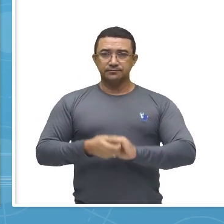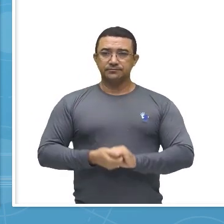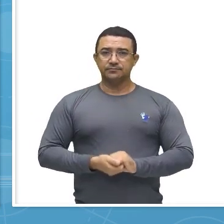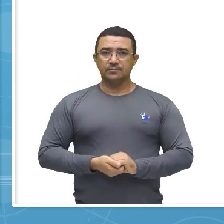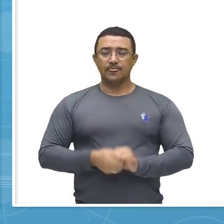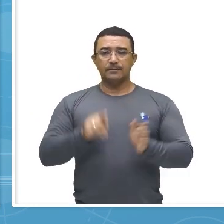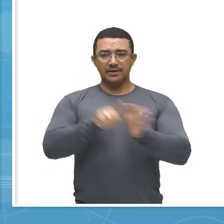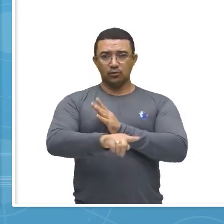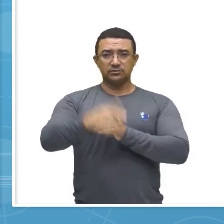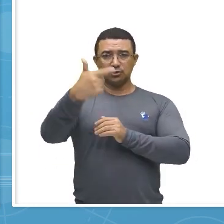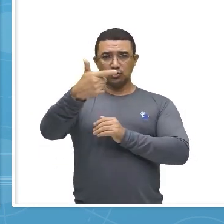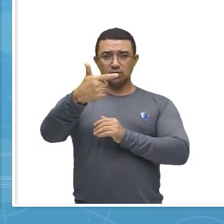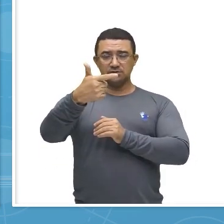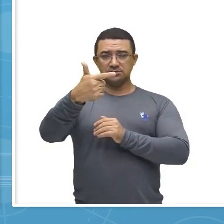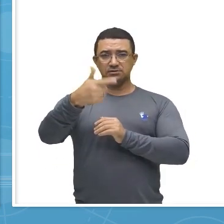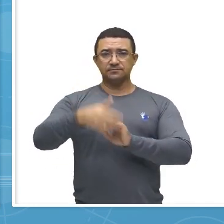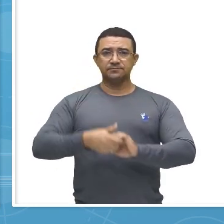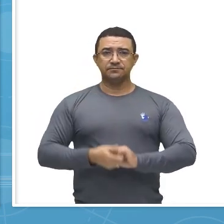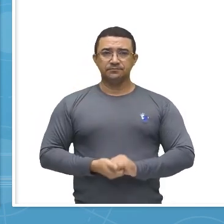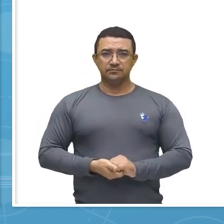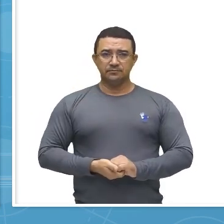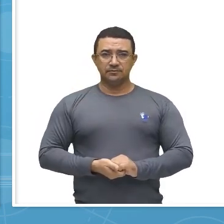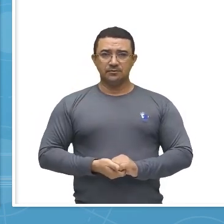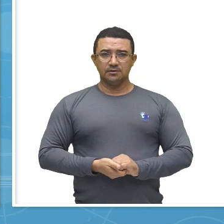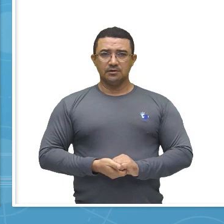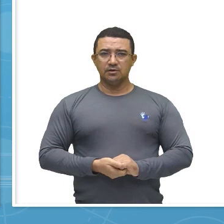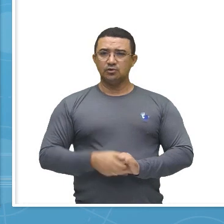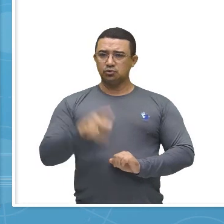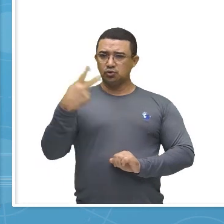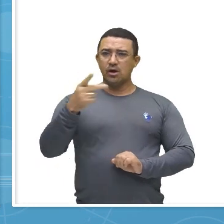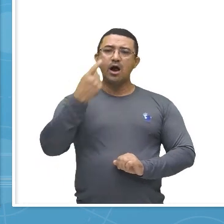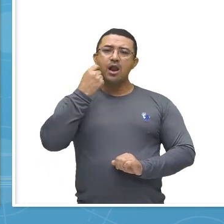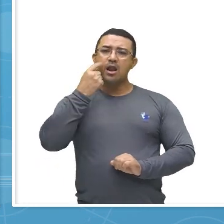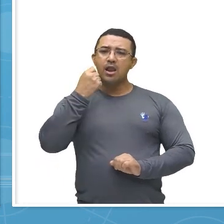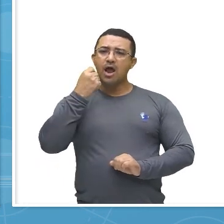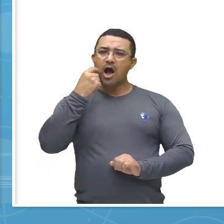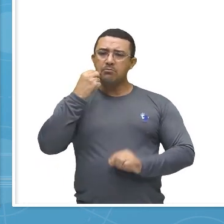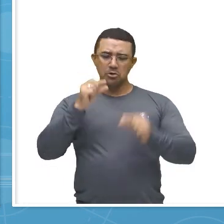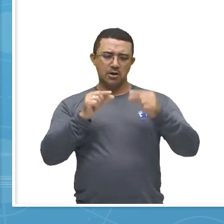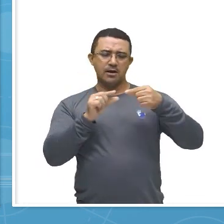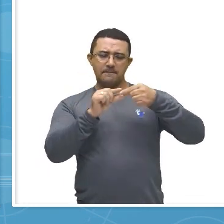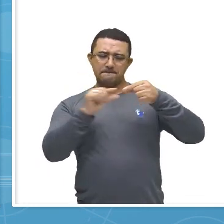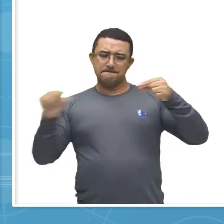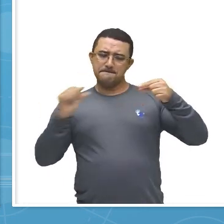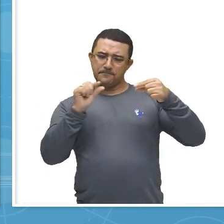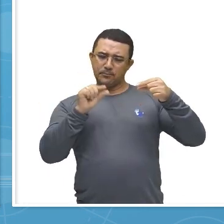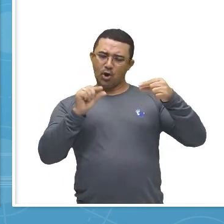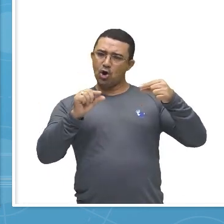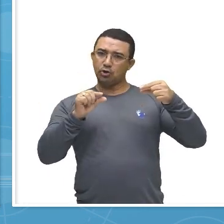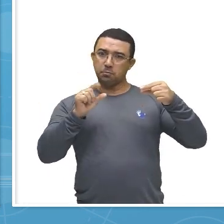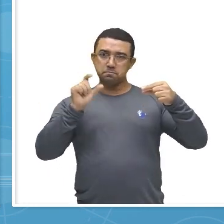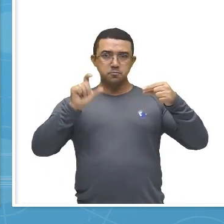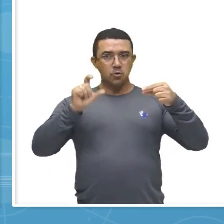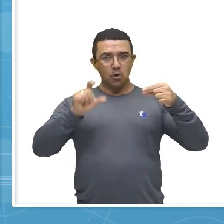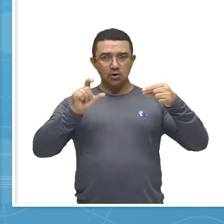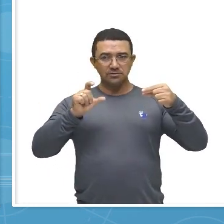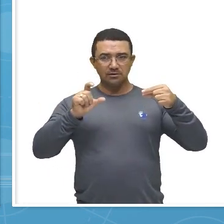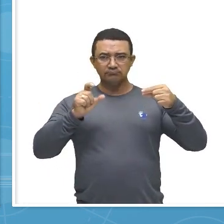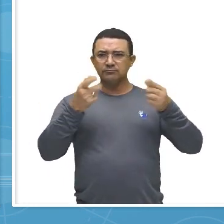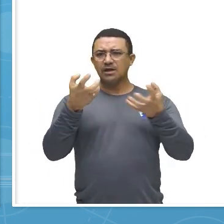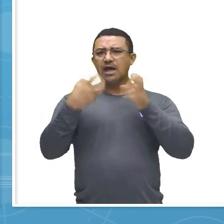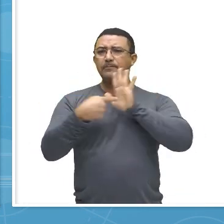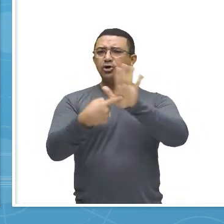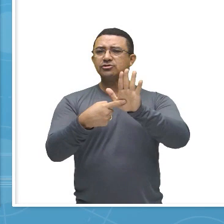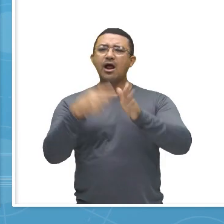a questão 2 diz o seguinte, sua ponta era rombuda, dela só restava um toco. Então, esta frase quer dizer que o lápis